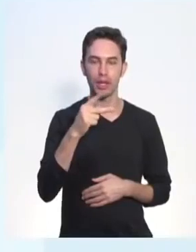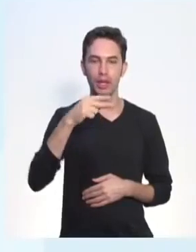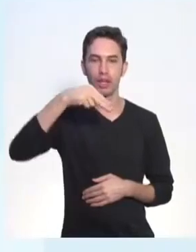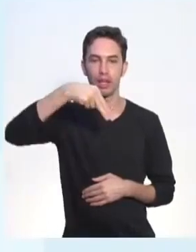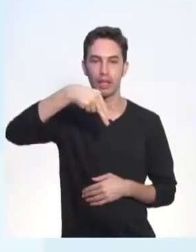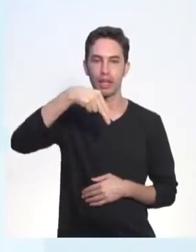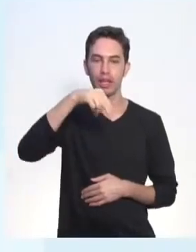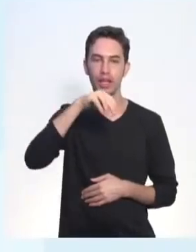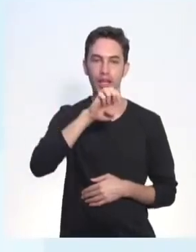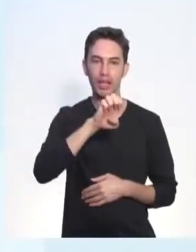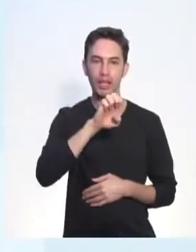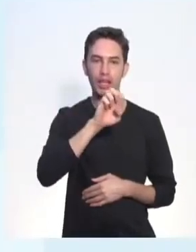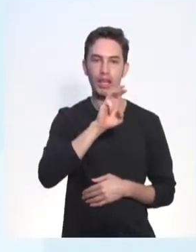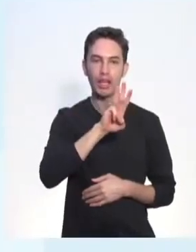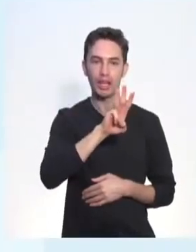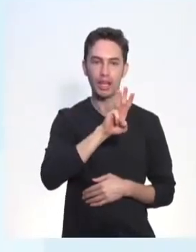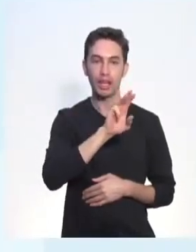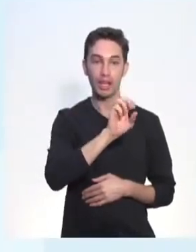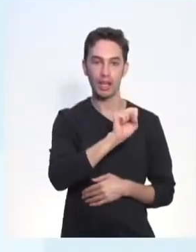SP,